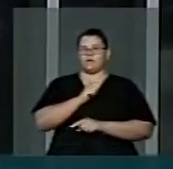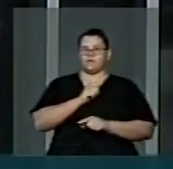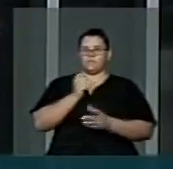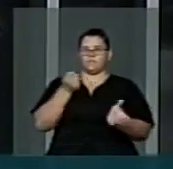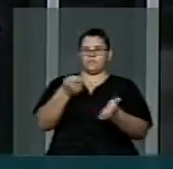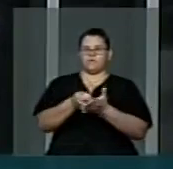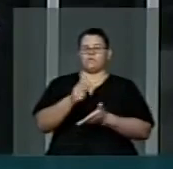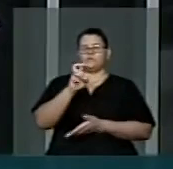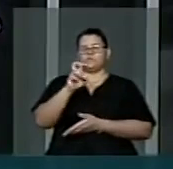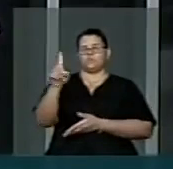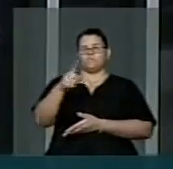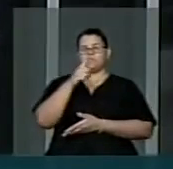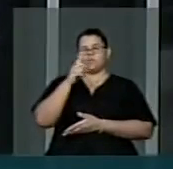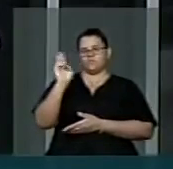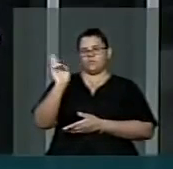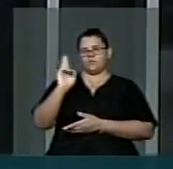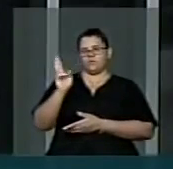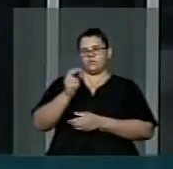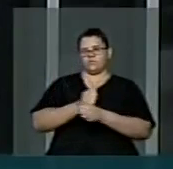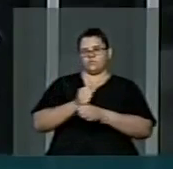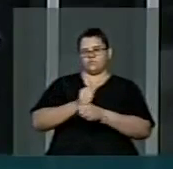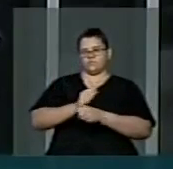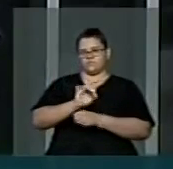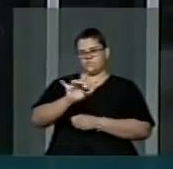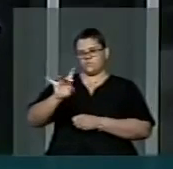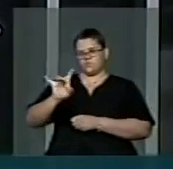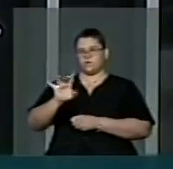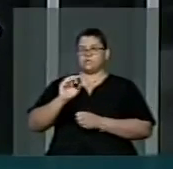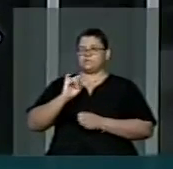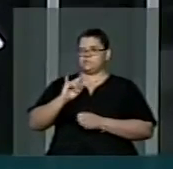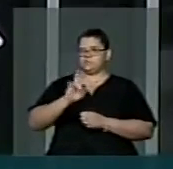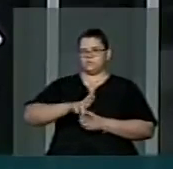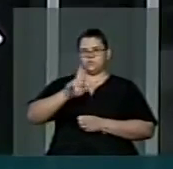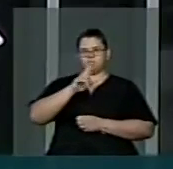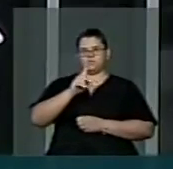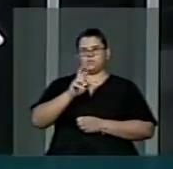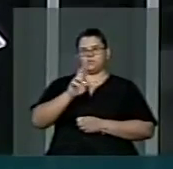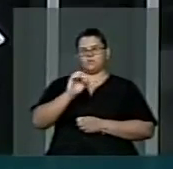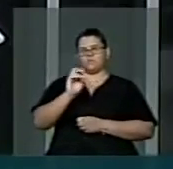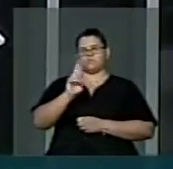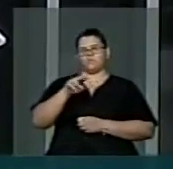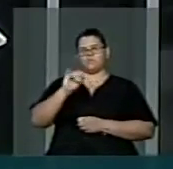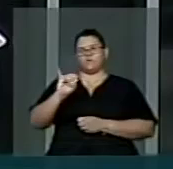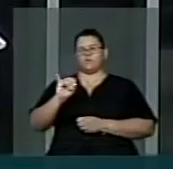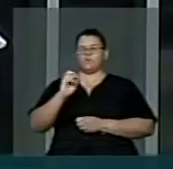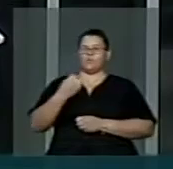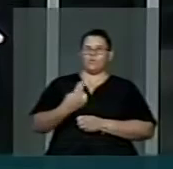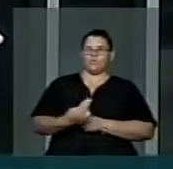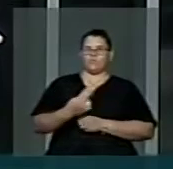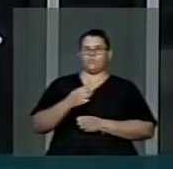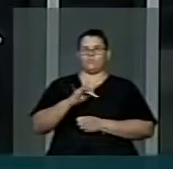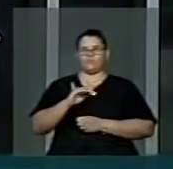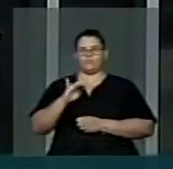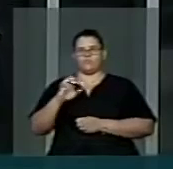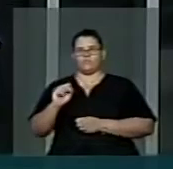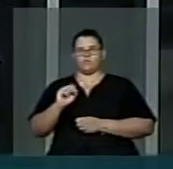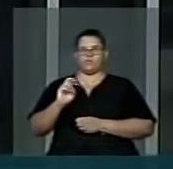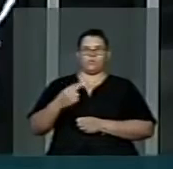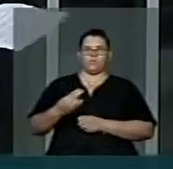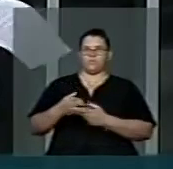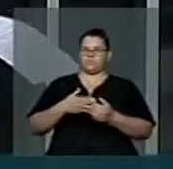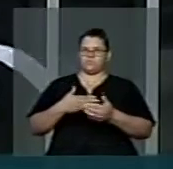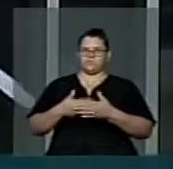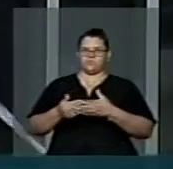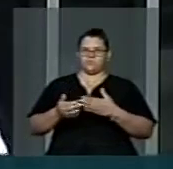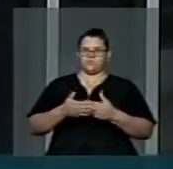desembolso pessoal ou através do ProUni. Ou seja, uma matrícula na rede pública custa o triplo do valor pago à